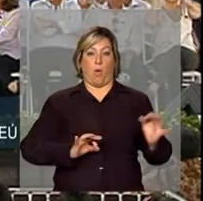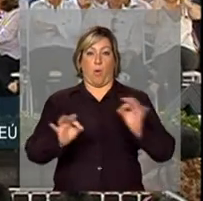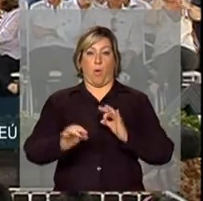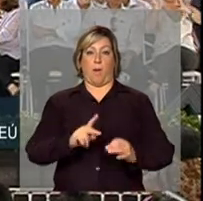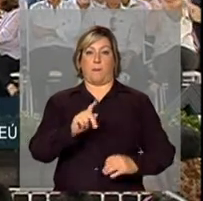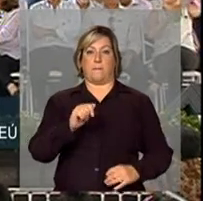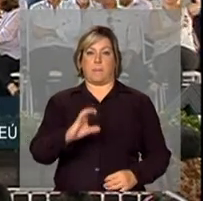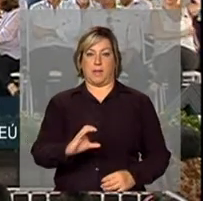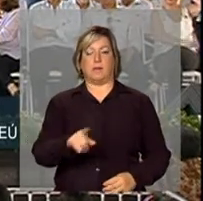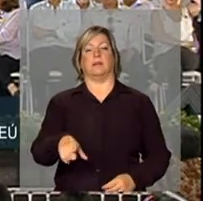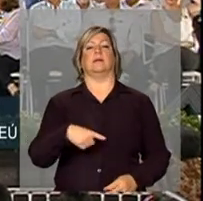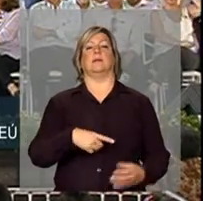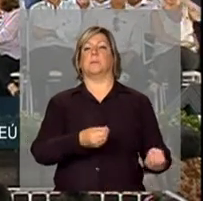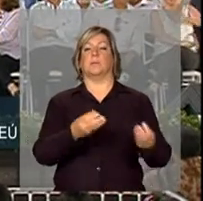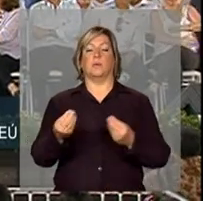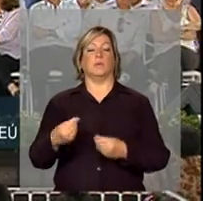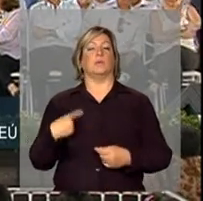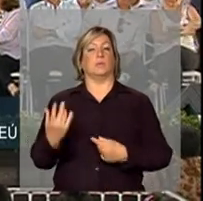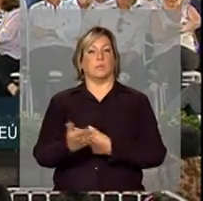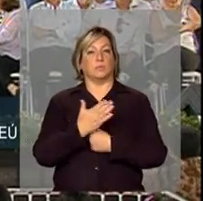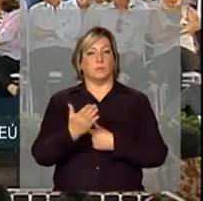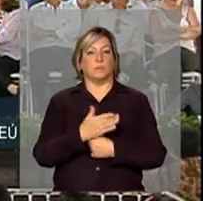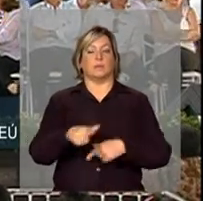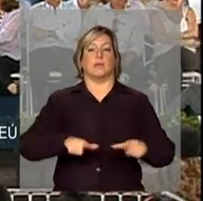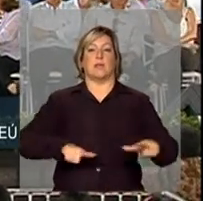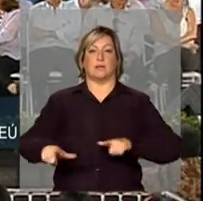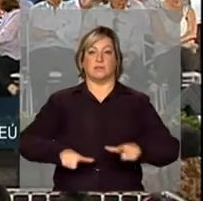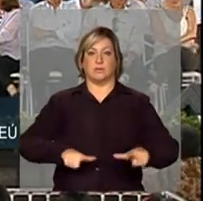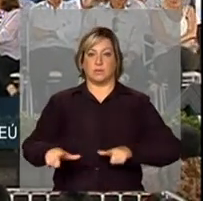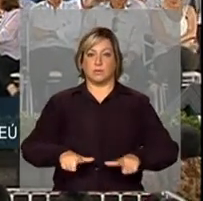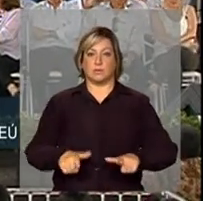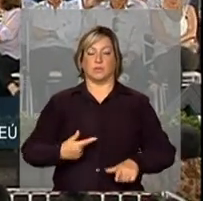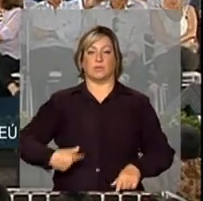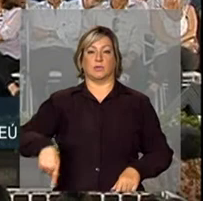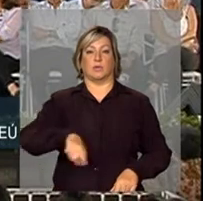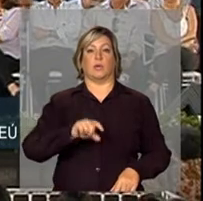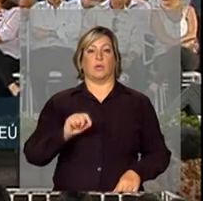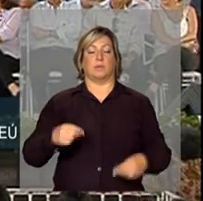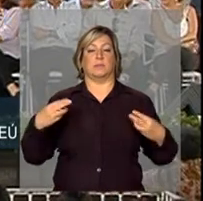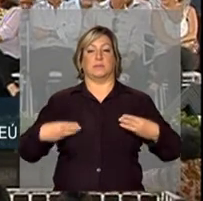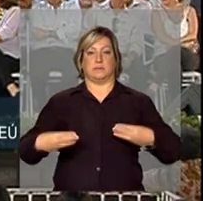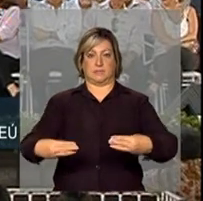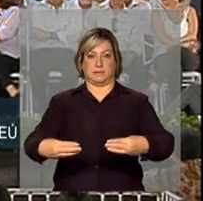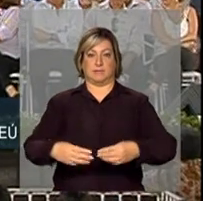PAC e que muito nos apoia nas ações do nosso ministério,